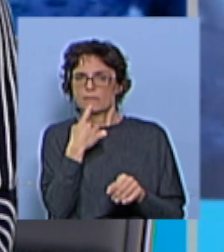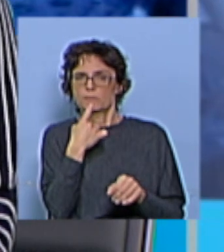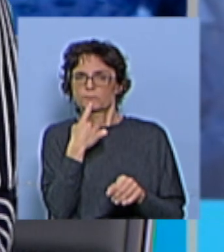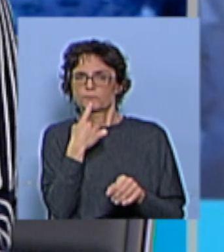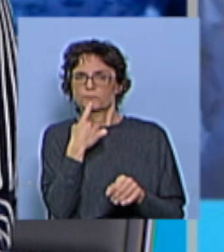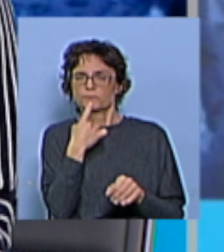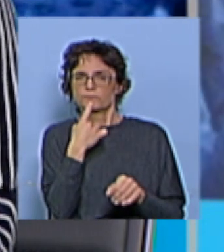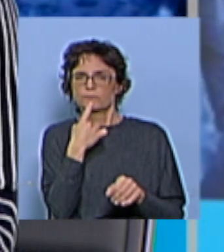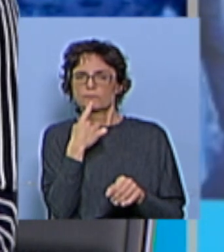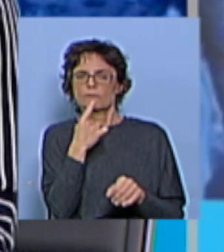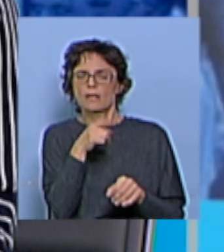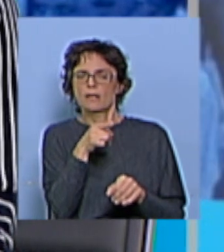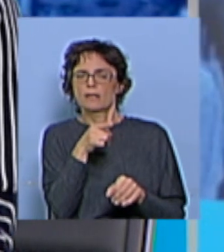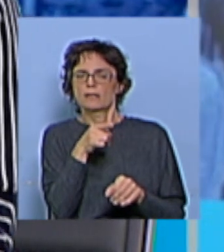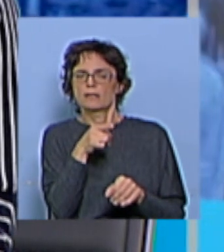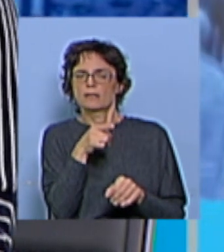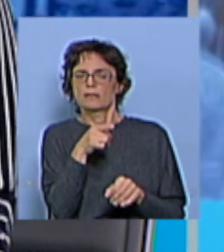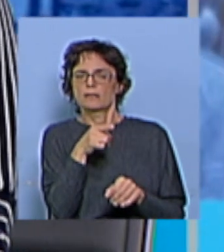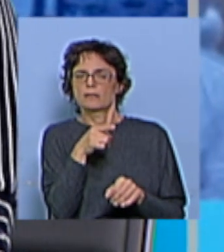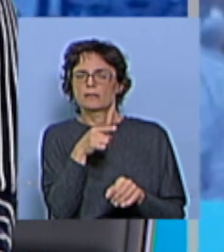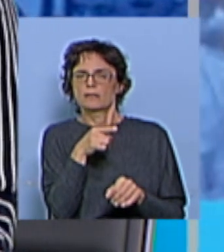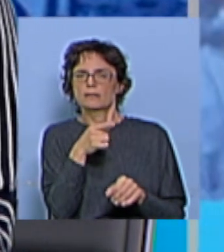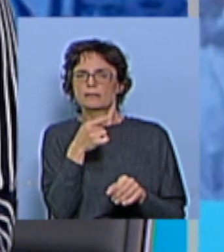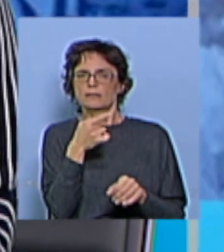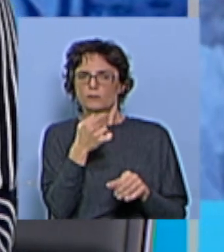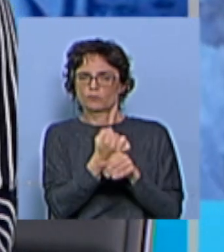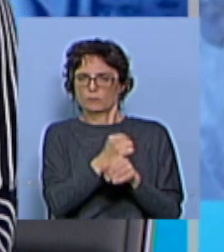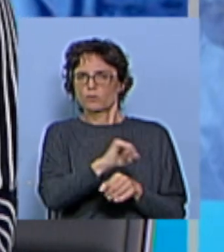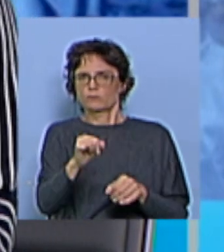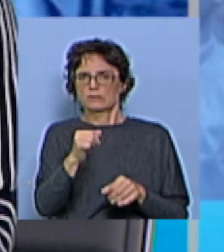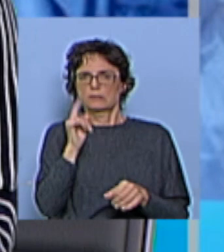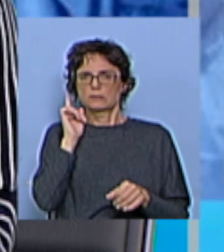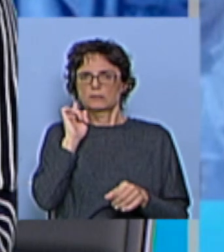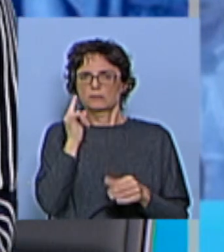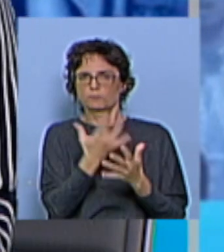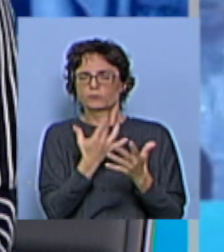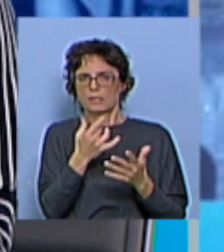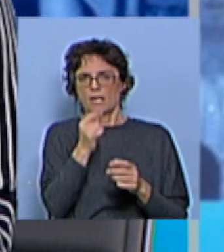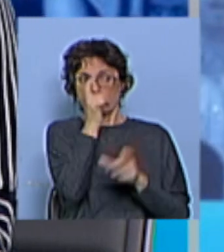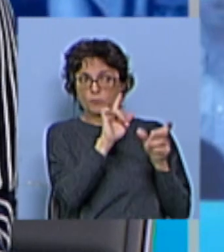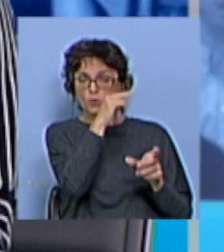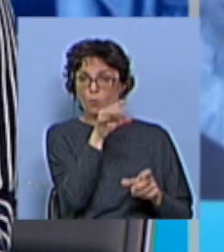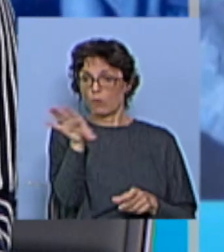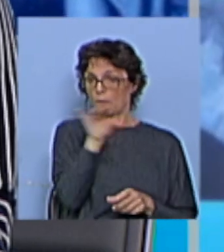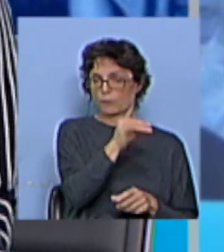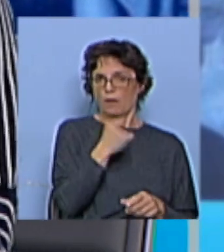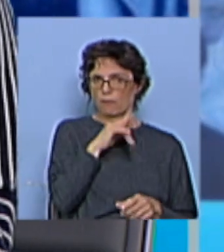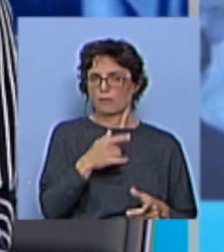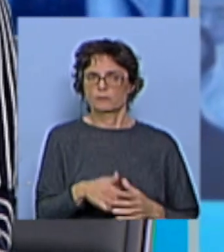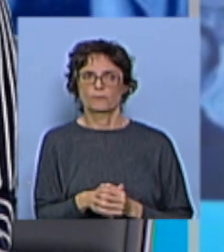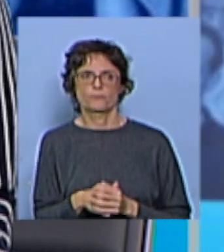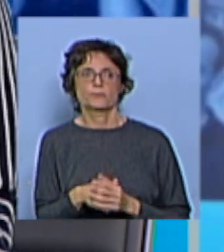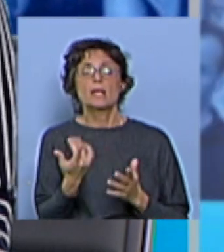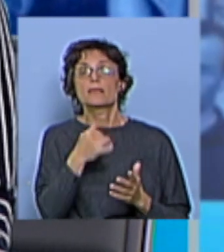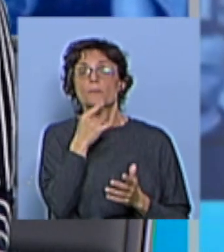crucial. E, se me permite, eu queria só dizer aqui uma coisa que eu acho que é uma frase excepcional. Eu trouxe estas notas comigo só para dizer